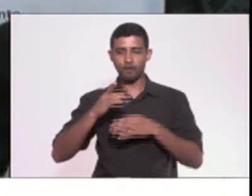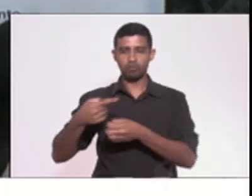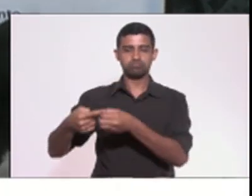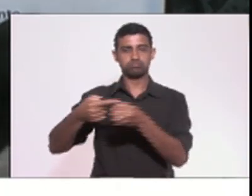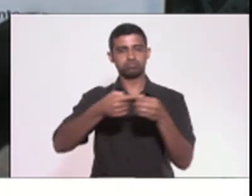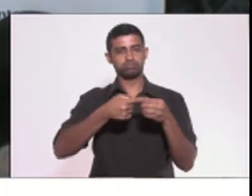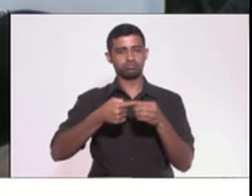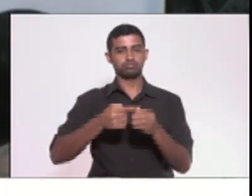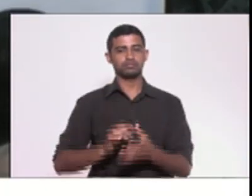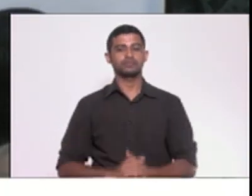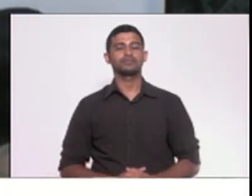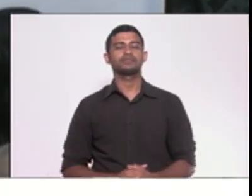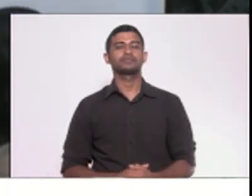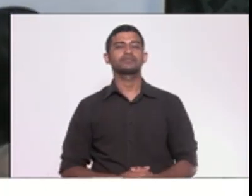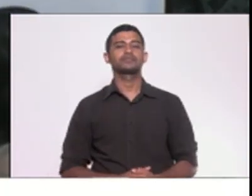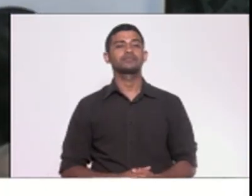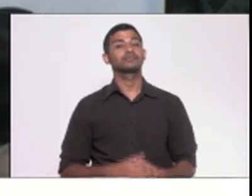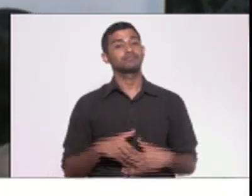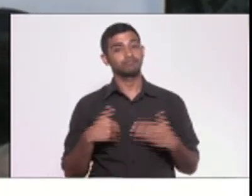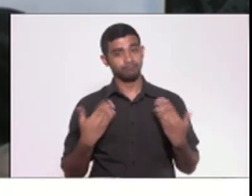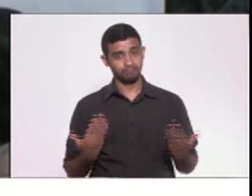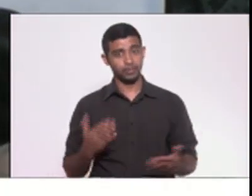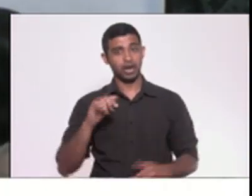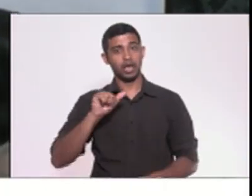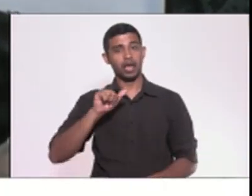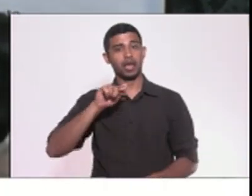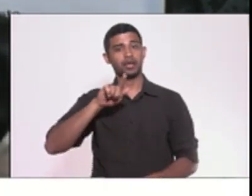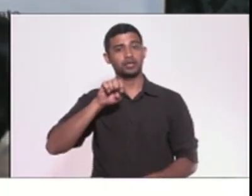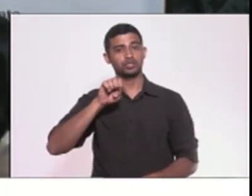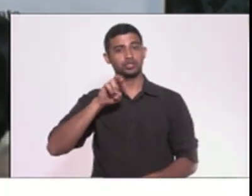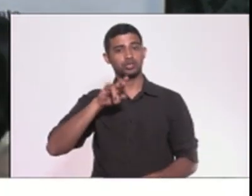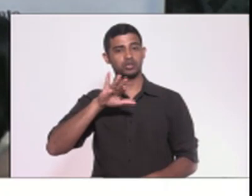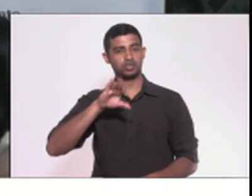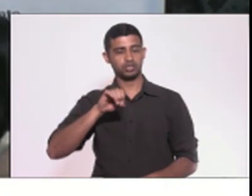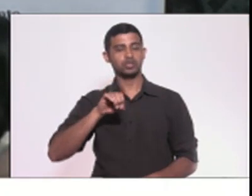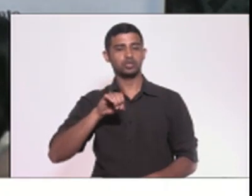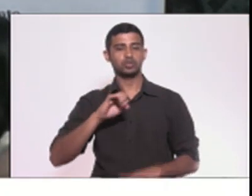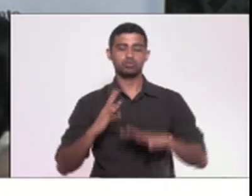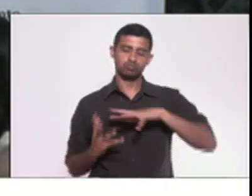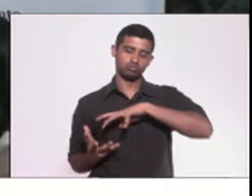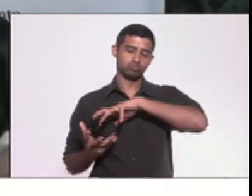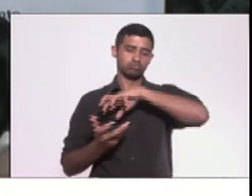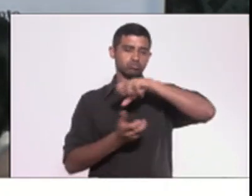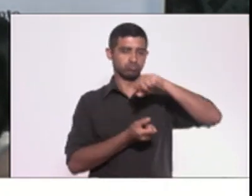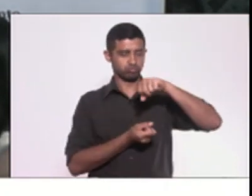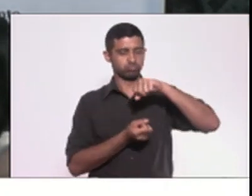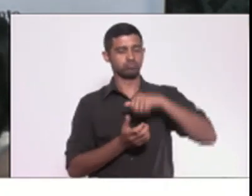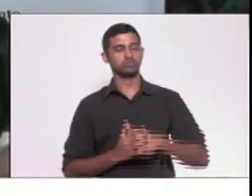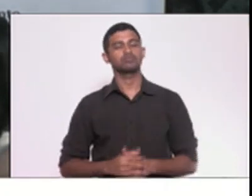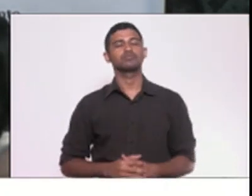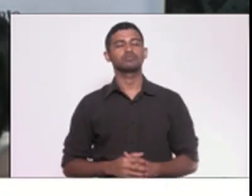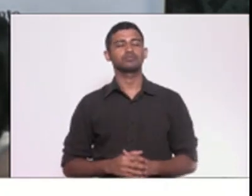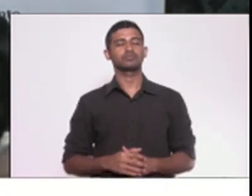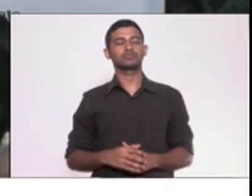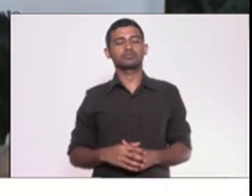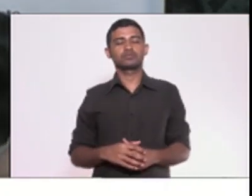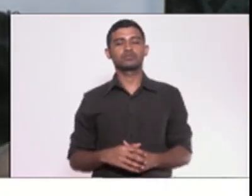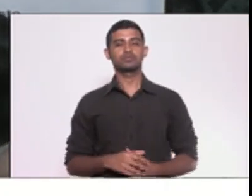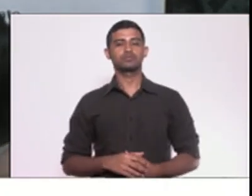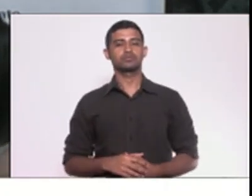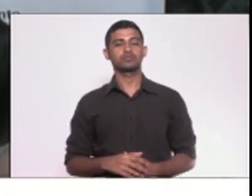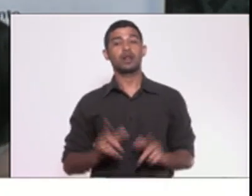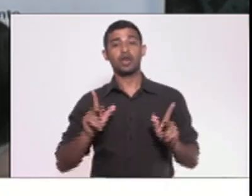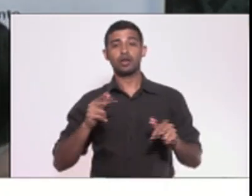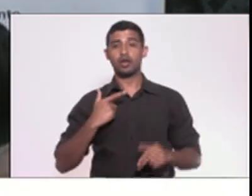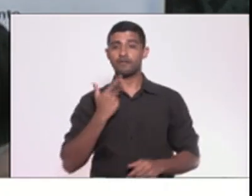lá. Então, a AGRIO Sustentável, pode abrir tudo de uma vez, né? Então, na AGRIO Sustentável, como eu